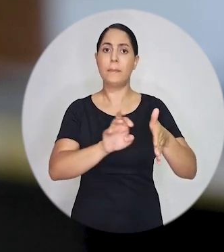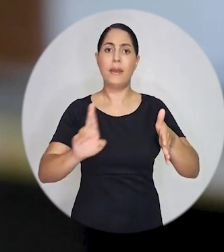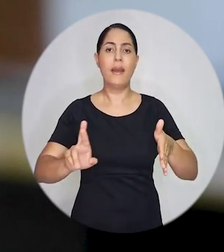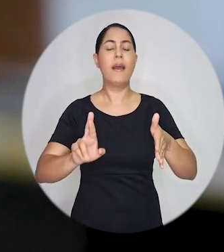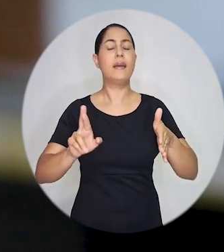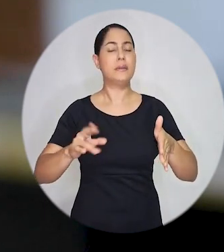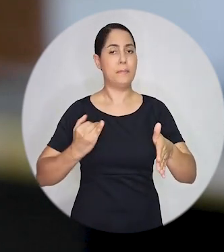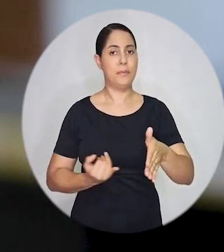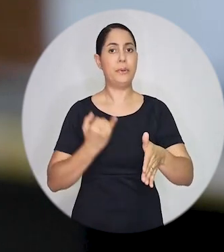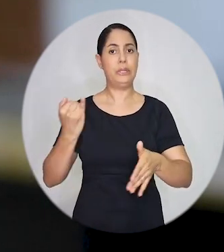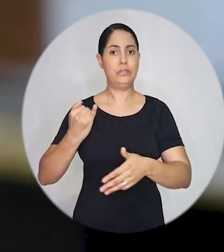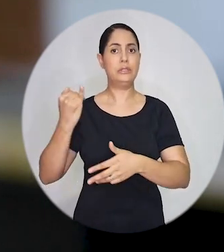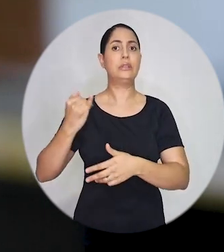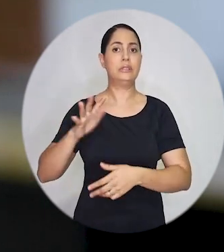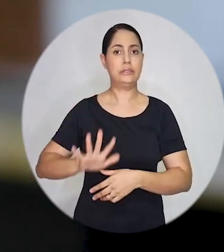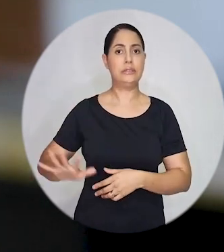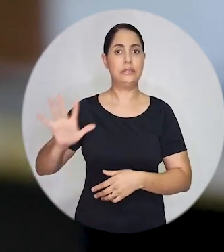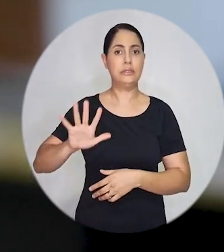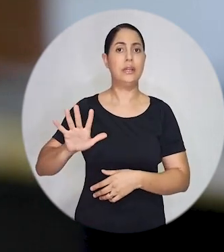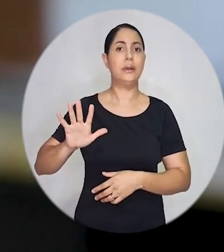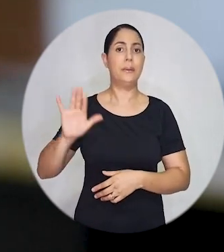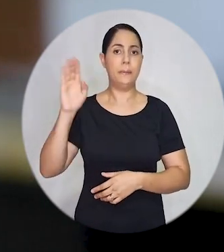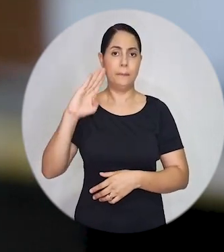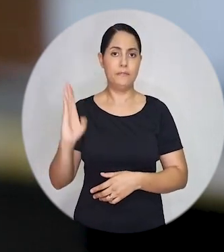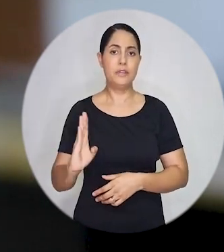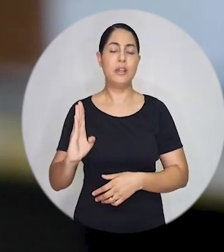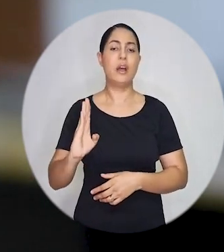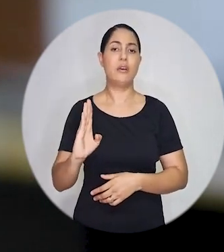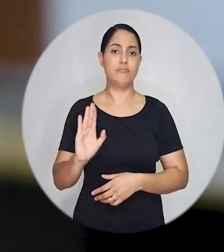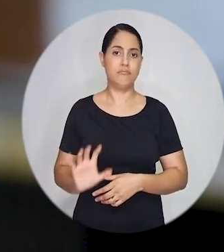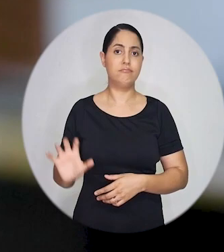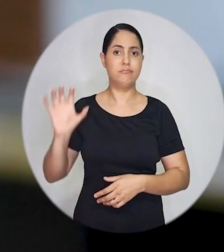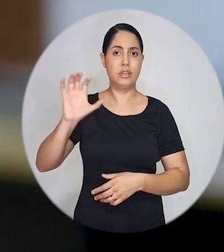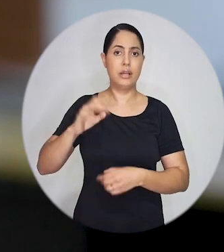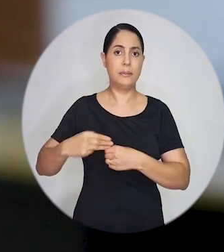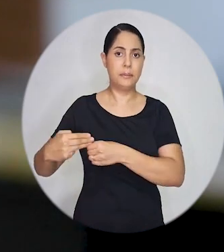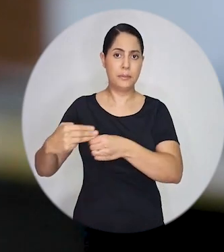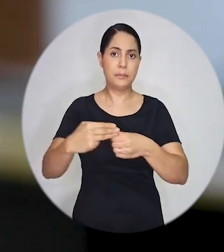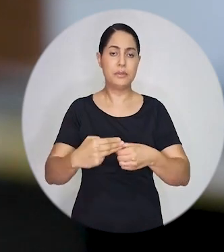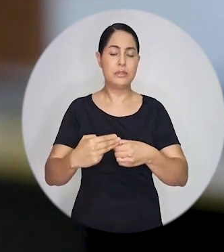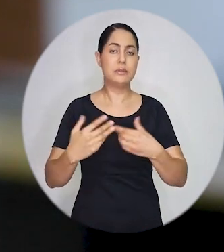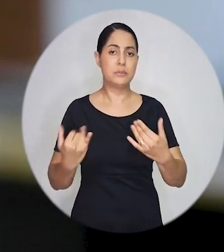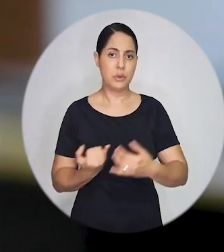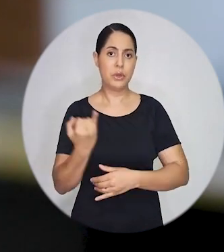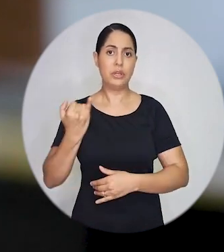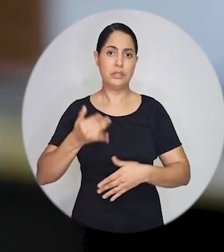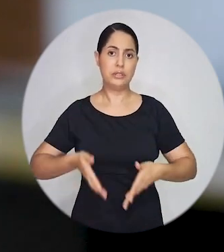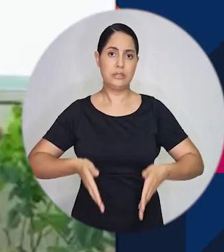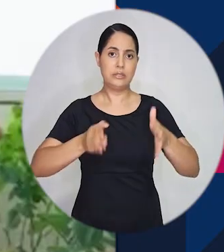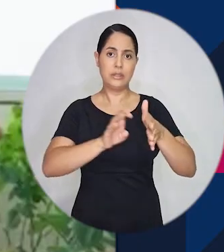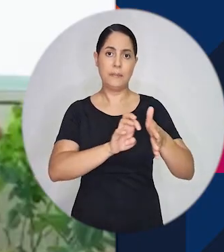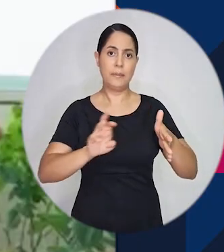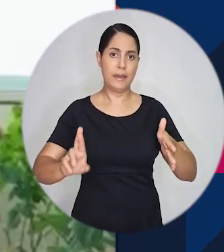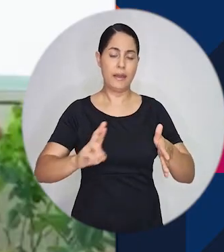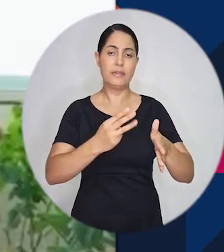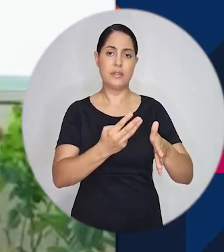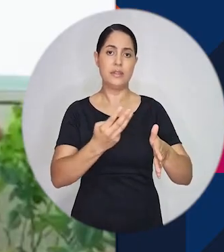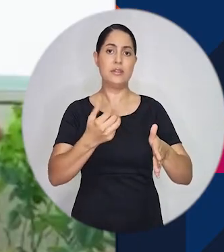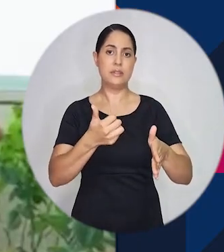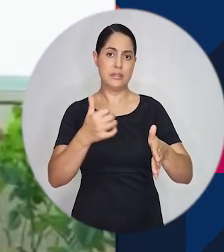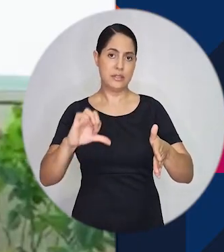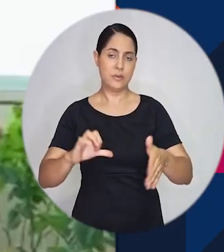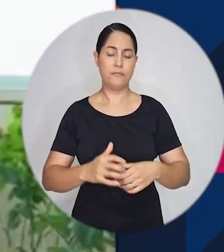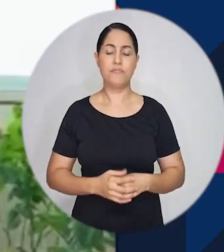bem como com os 3 poderes federais, em busca de soluções para a revitalização urgente da rodovia. E essa questão